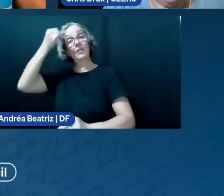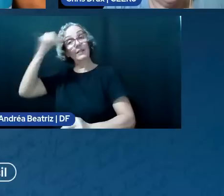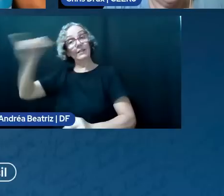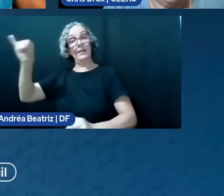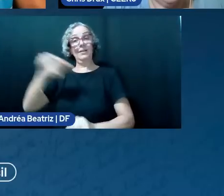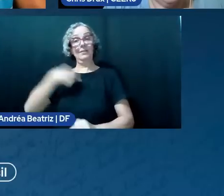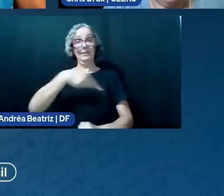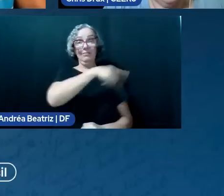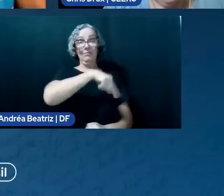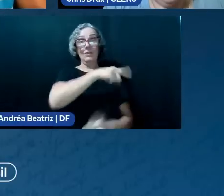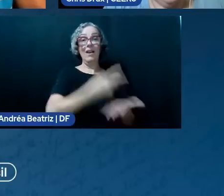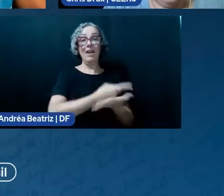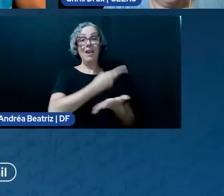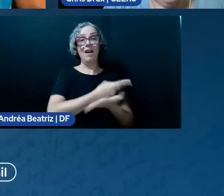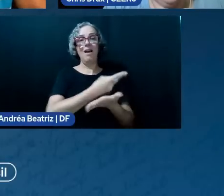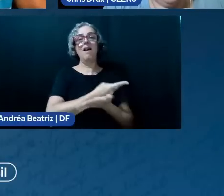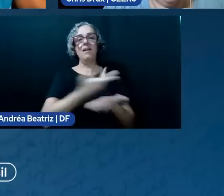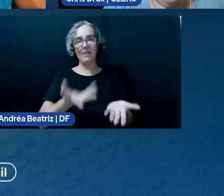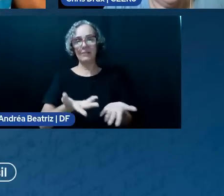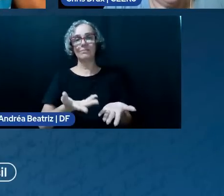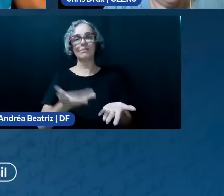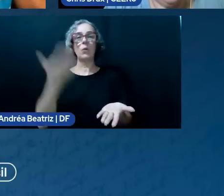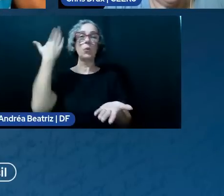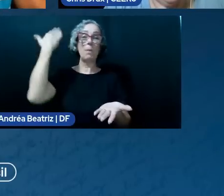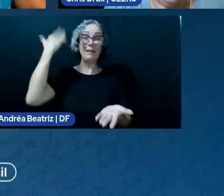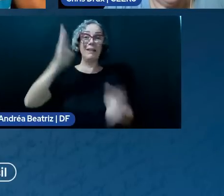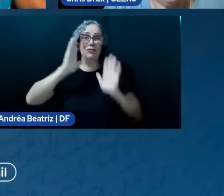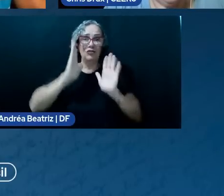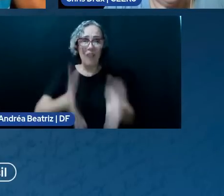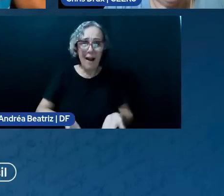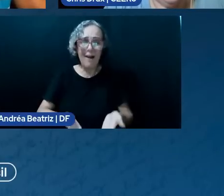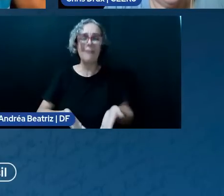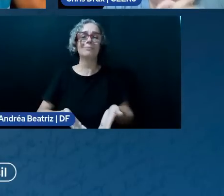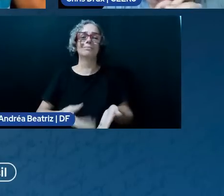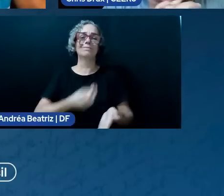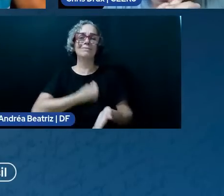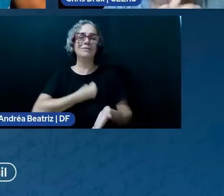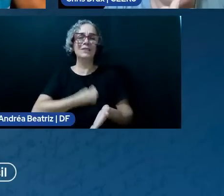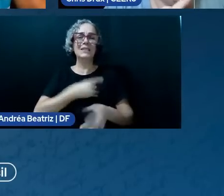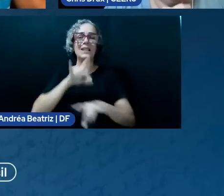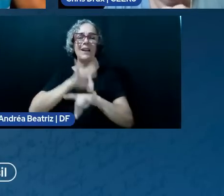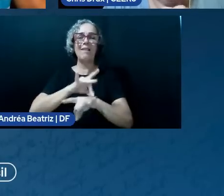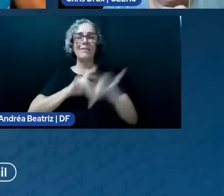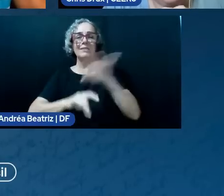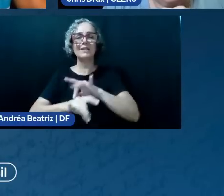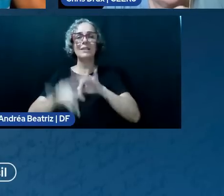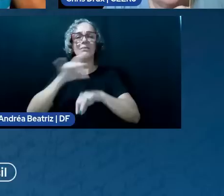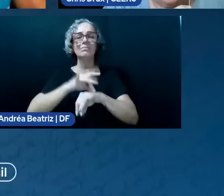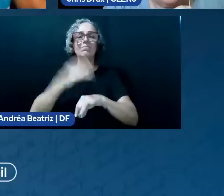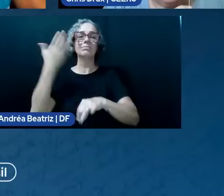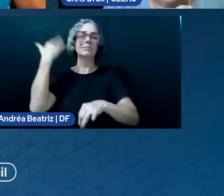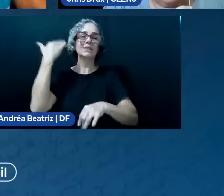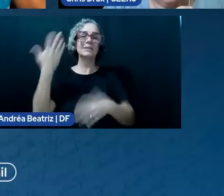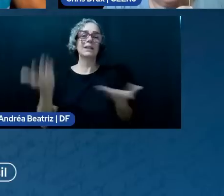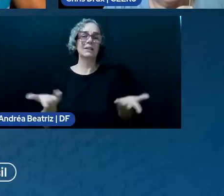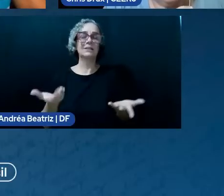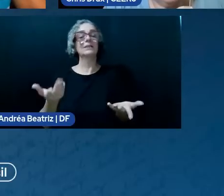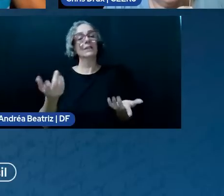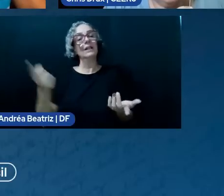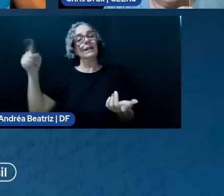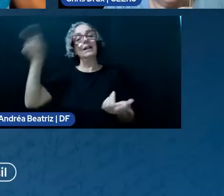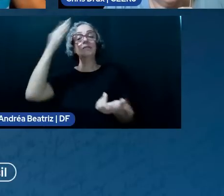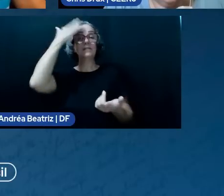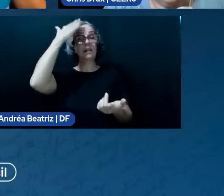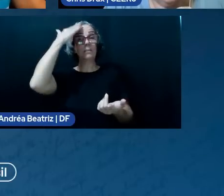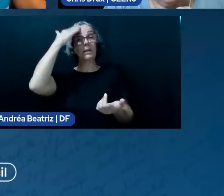já cometi no passado, me comprometendo mais, ou fazendo escolhas erradas hoje que vão refletir em sofrimento no